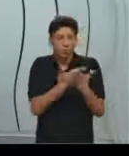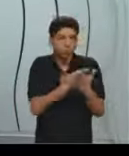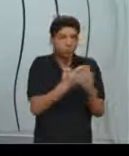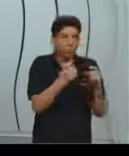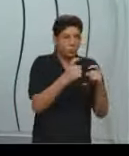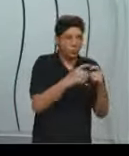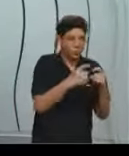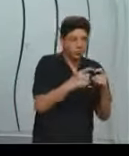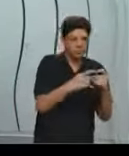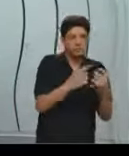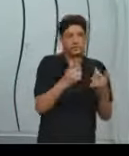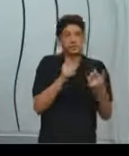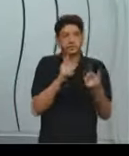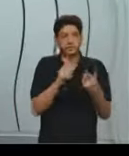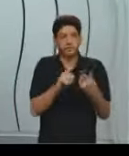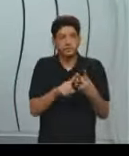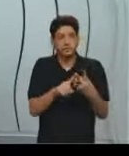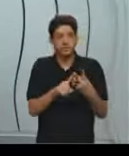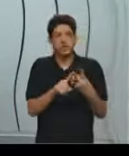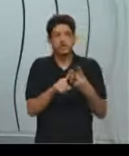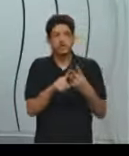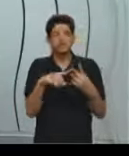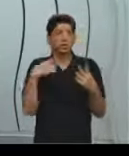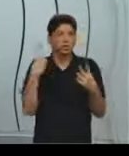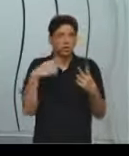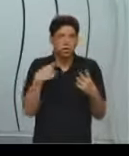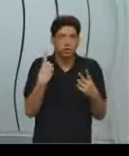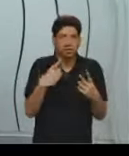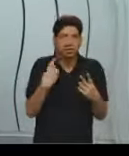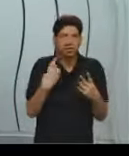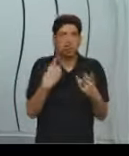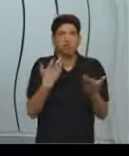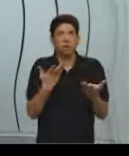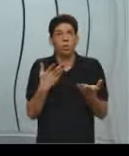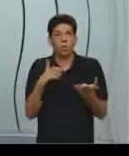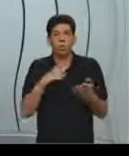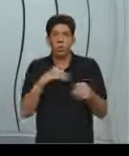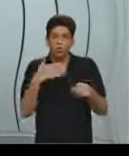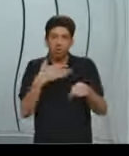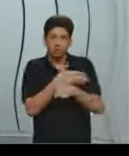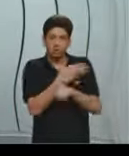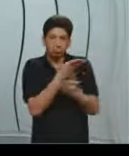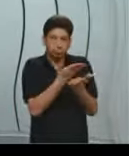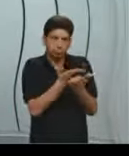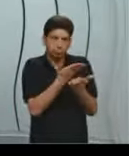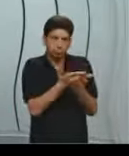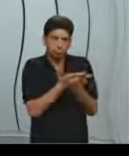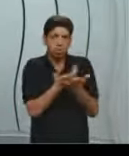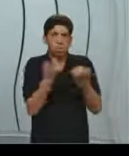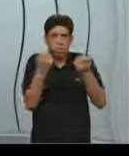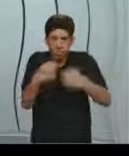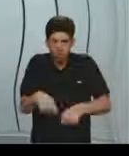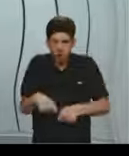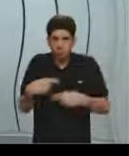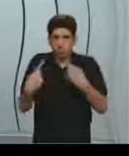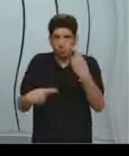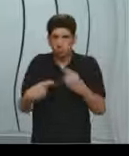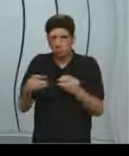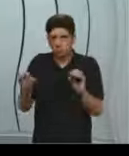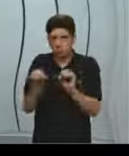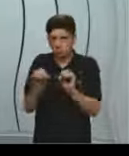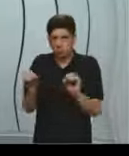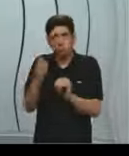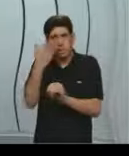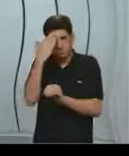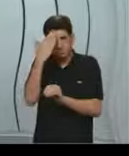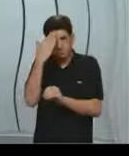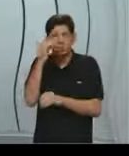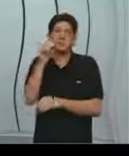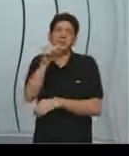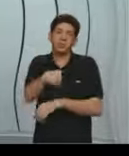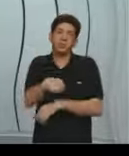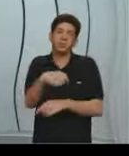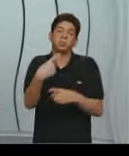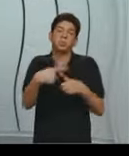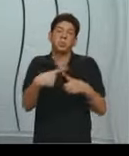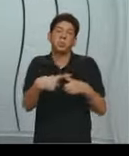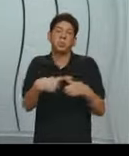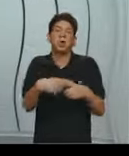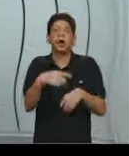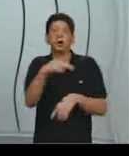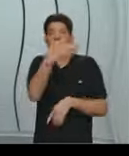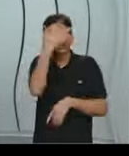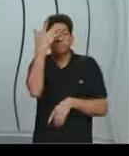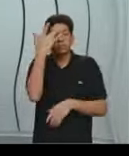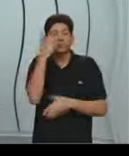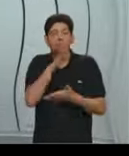direito e Ou seja a pessoa tem nessa escola pode ser e a resposta é claro que sim porque a pessoa alfabeto vai ser aquela pessoa